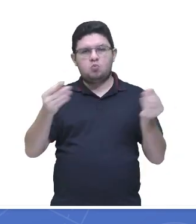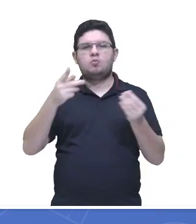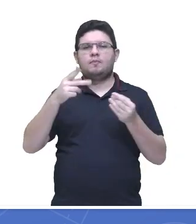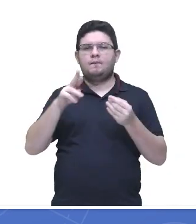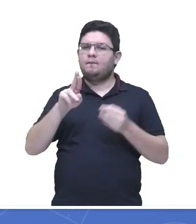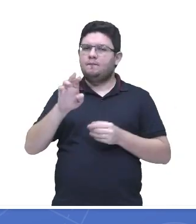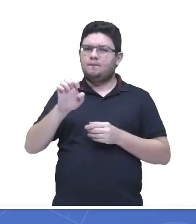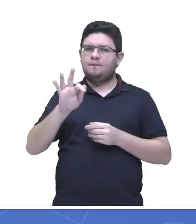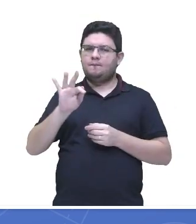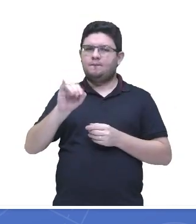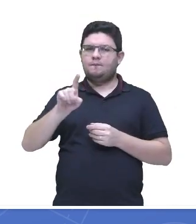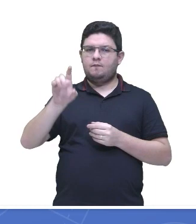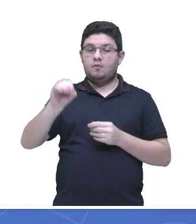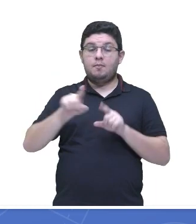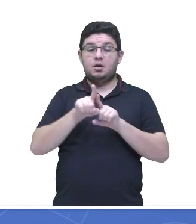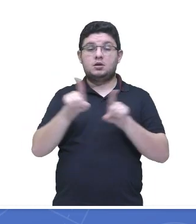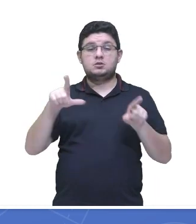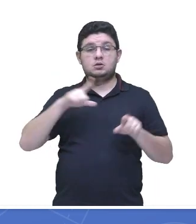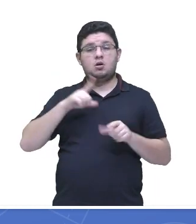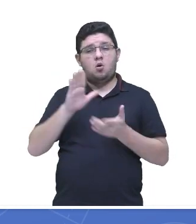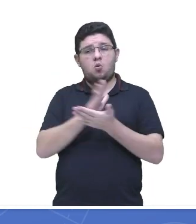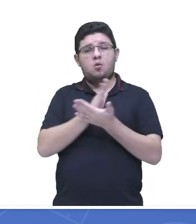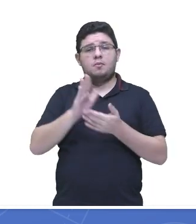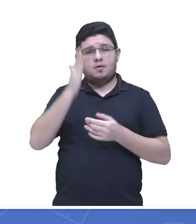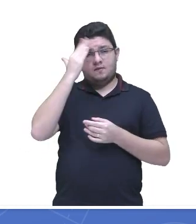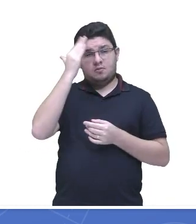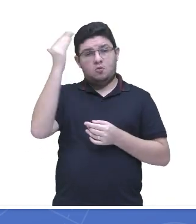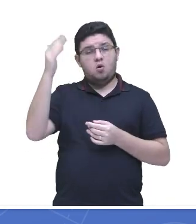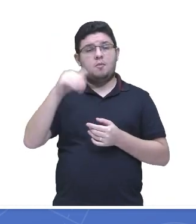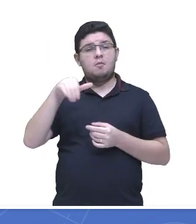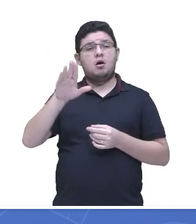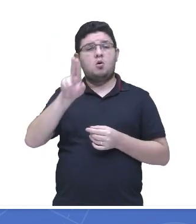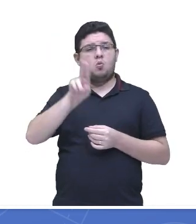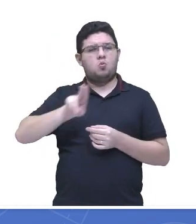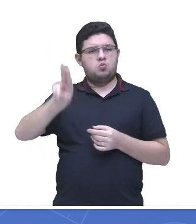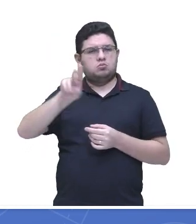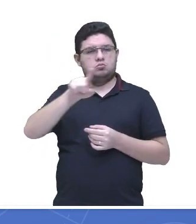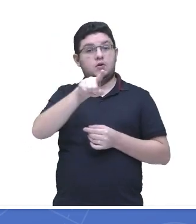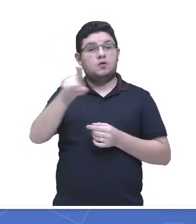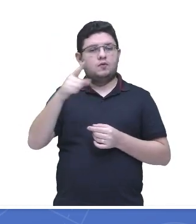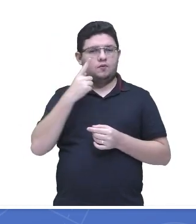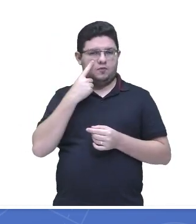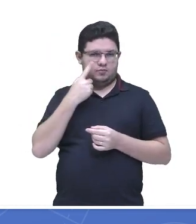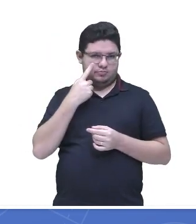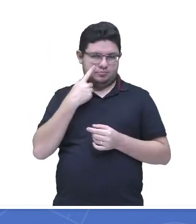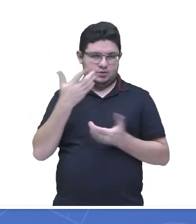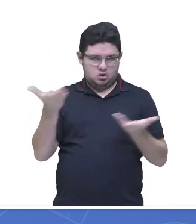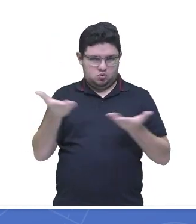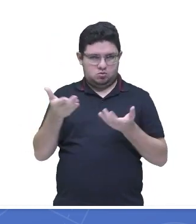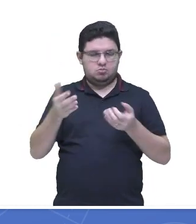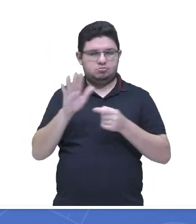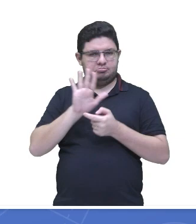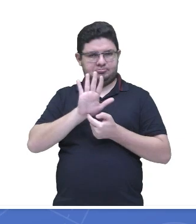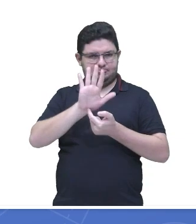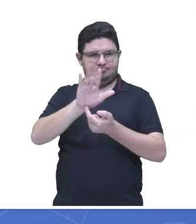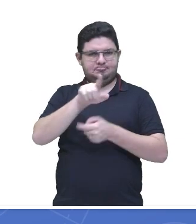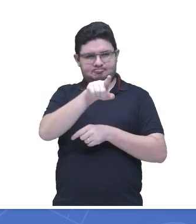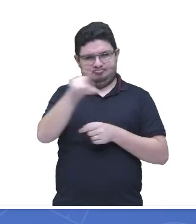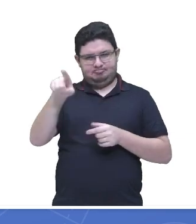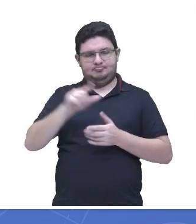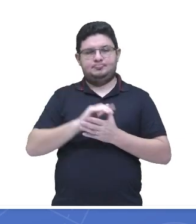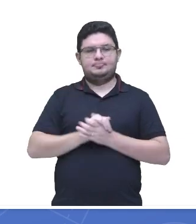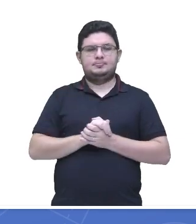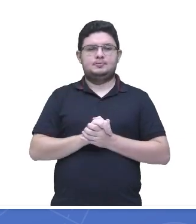que são mais usados, mais conhecidos, que vocês vão ver com mais frequência, e esses que eu trouxe para vocês. Vejam